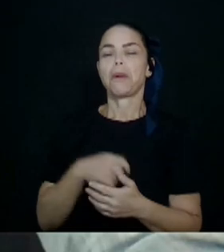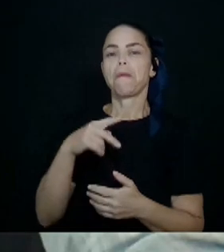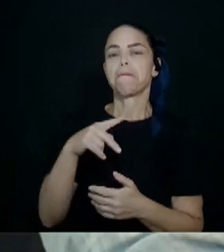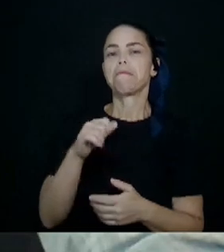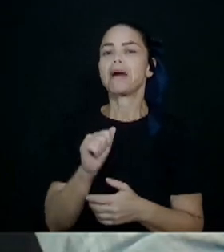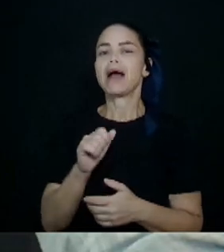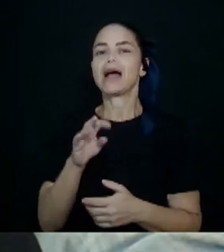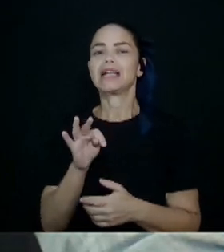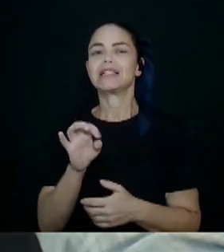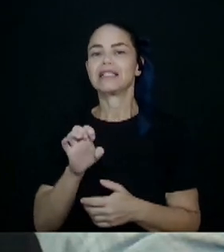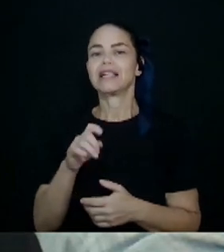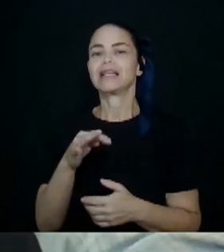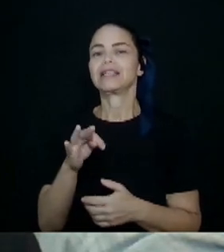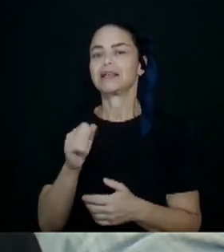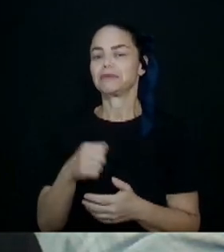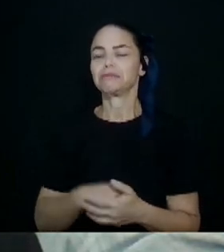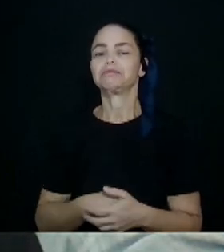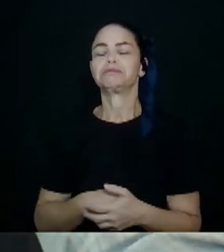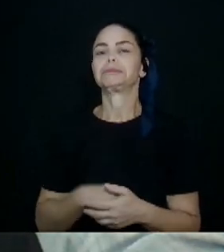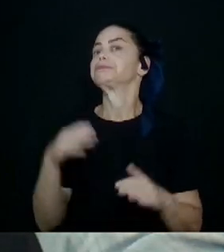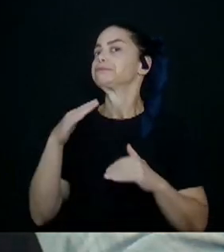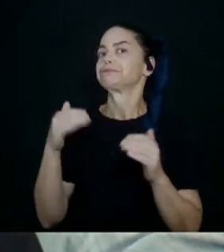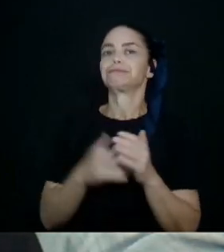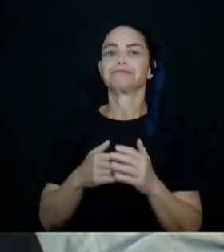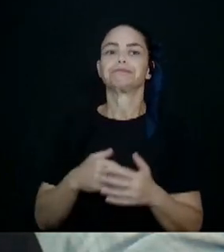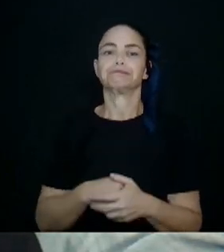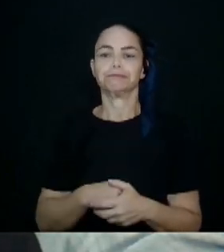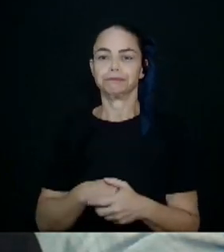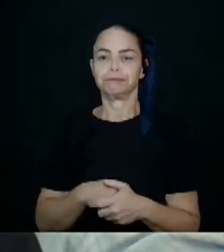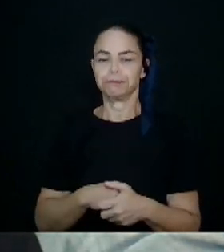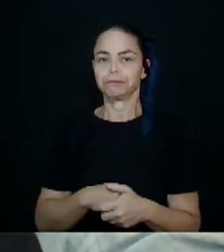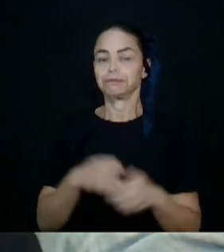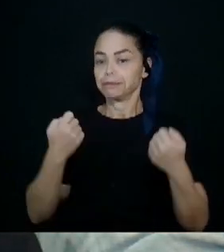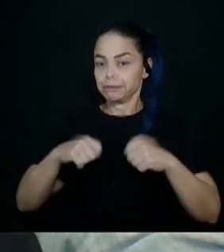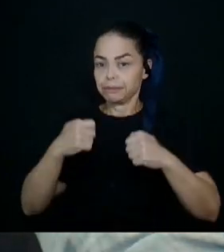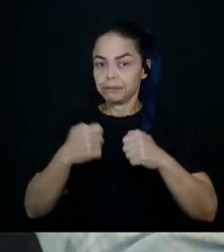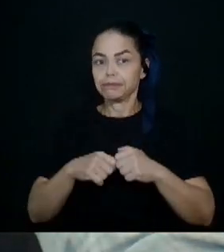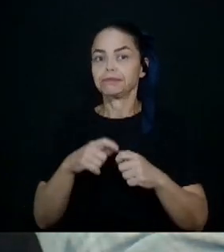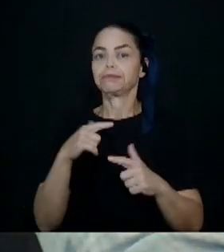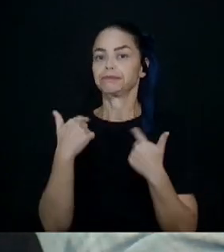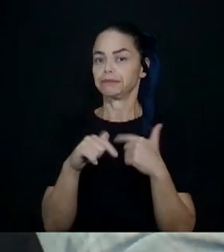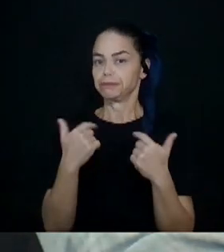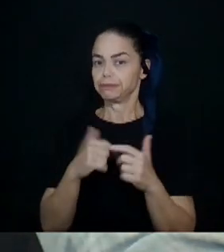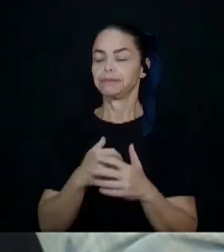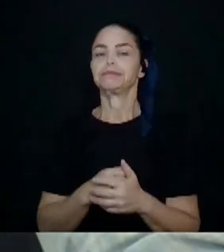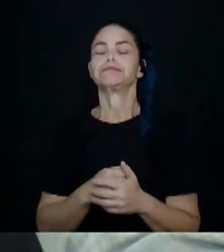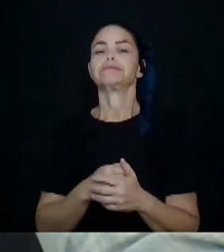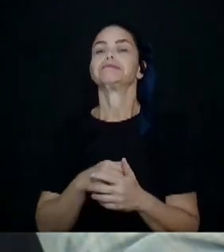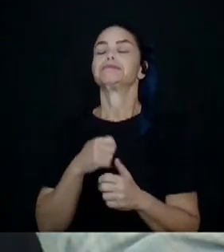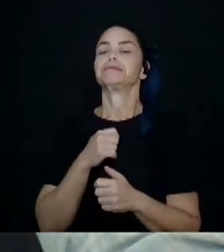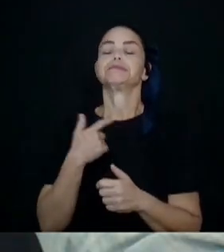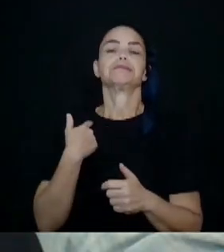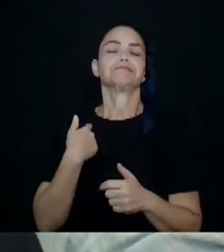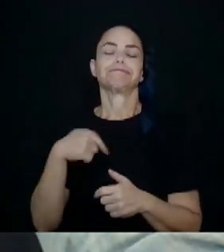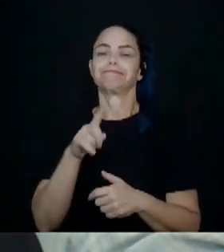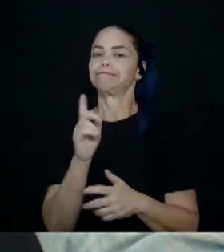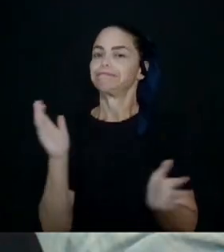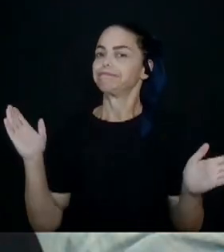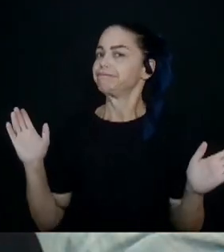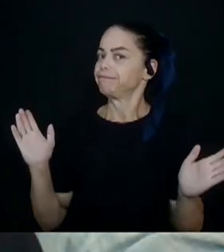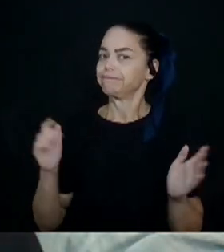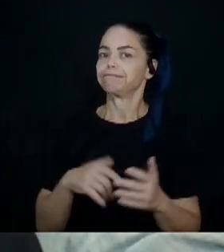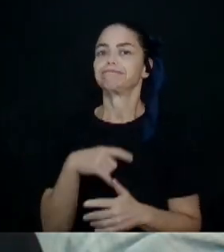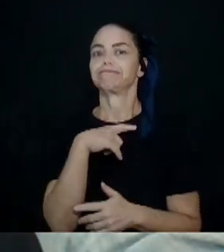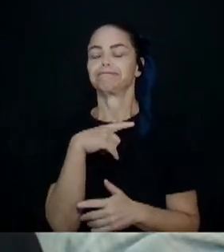fugir do trânsito, né? Todo mundo precisa ir trabalhar, fazer alguma atividade e vai ter